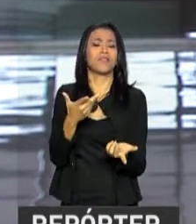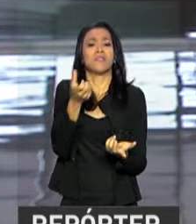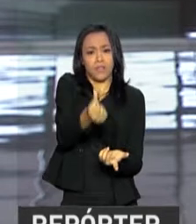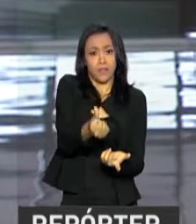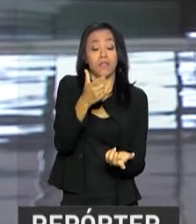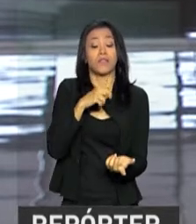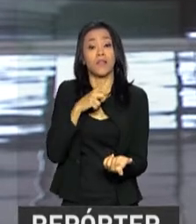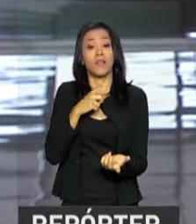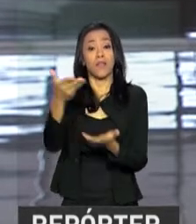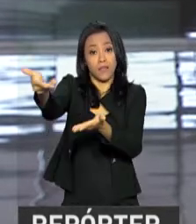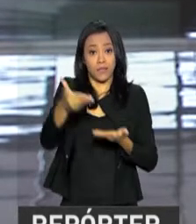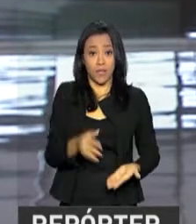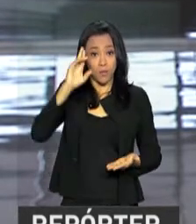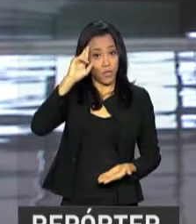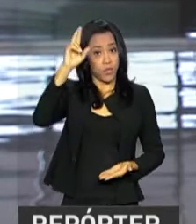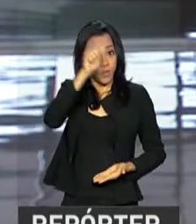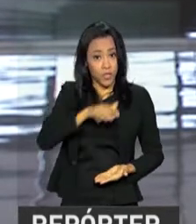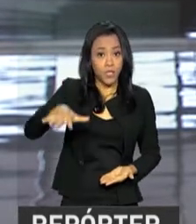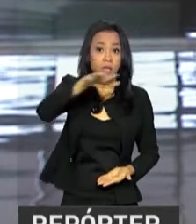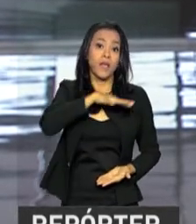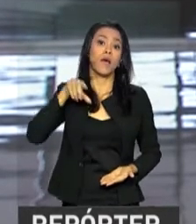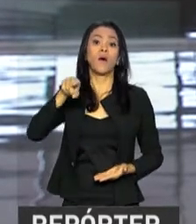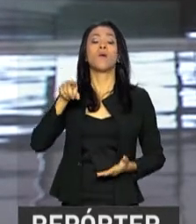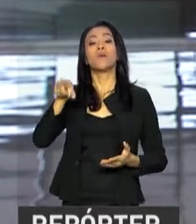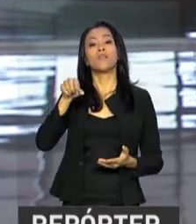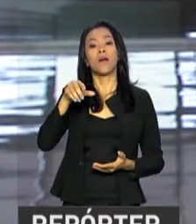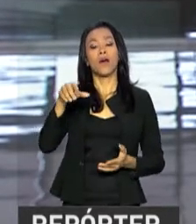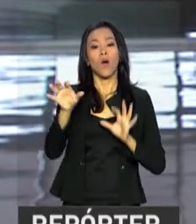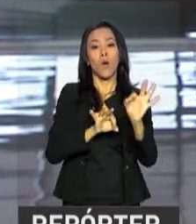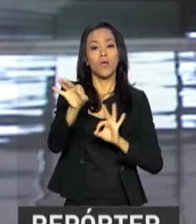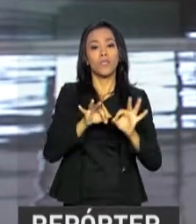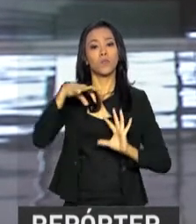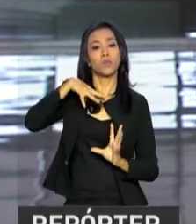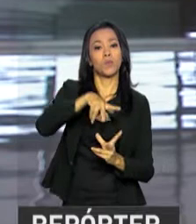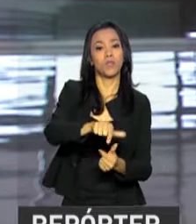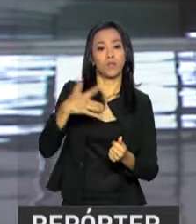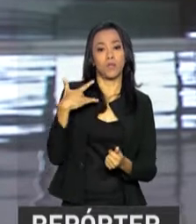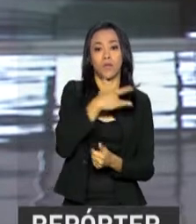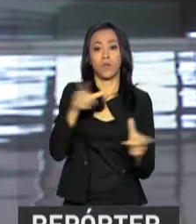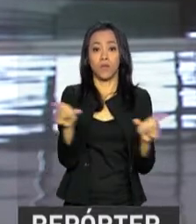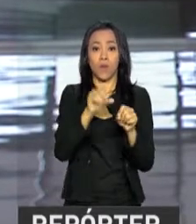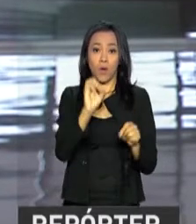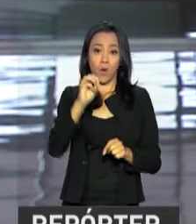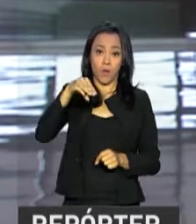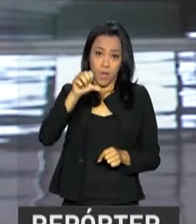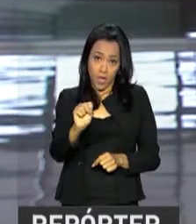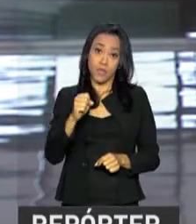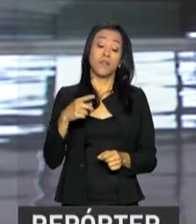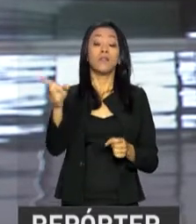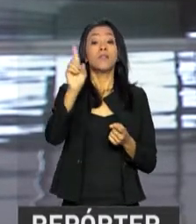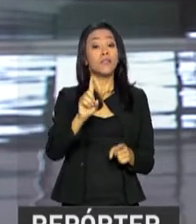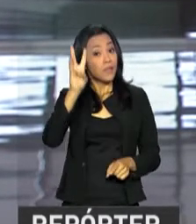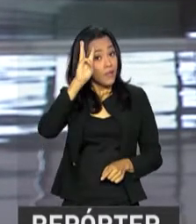recebe o diretor geral da organização mundial de saúde pedro sá não de brejos e o presidente temer recebeu nesta